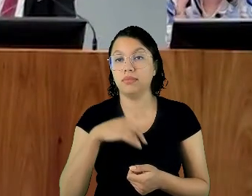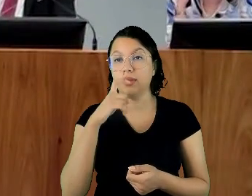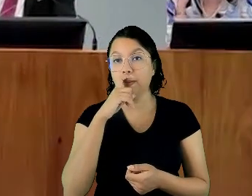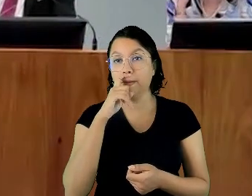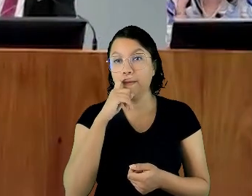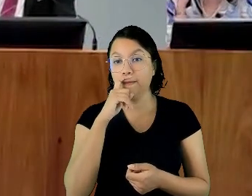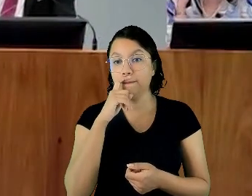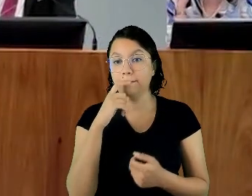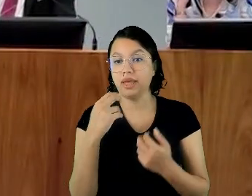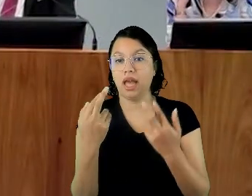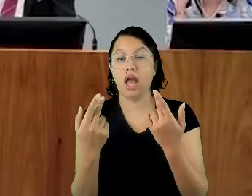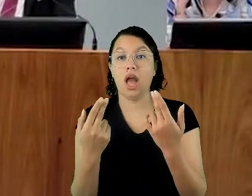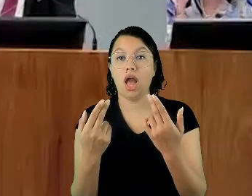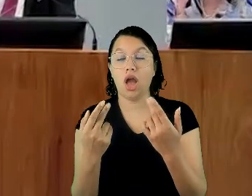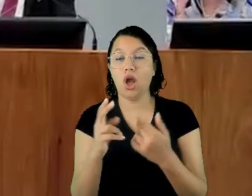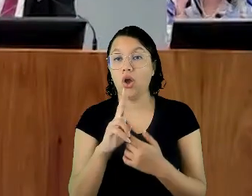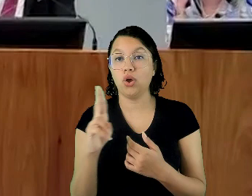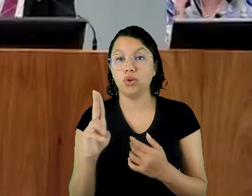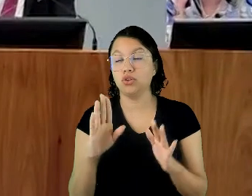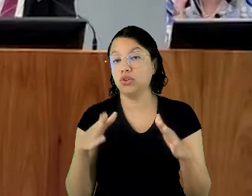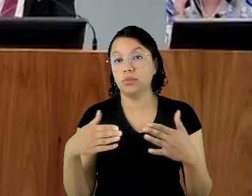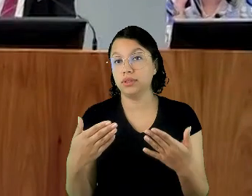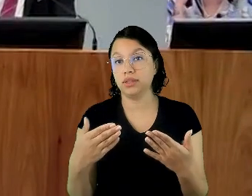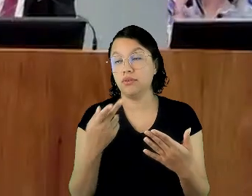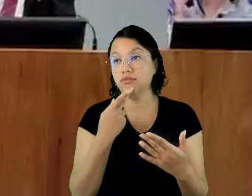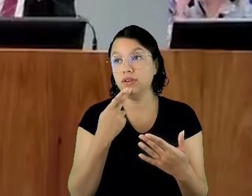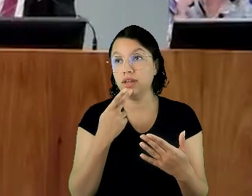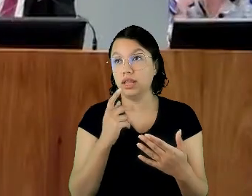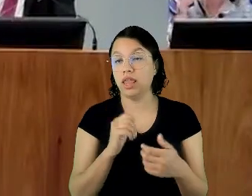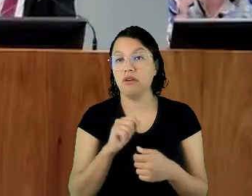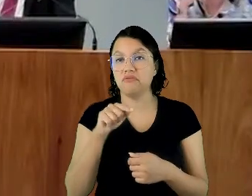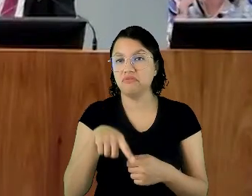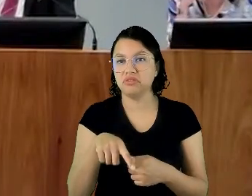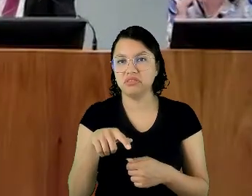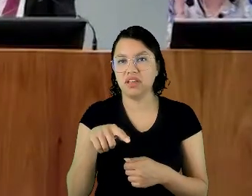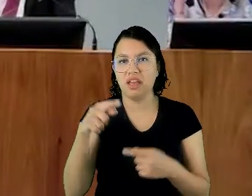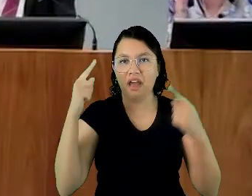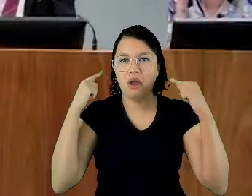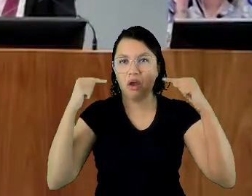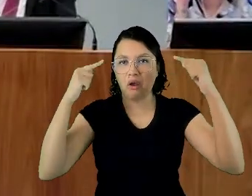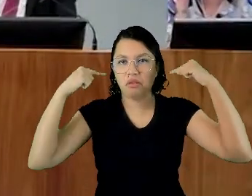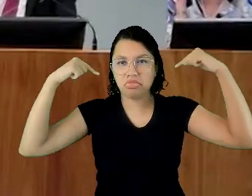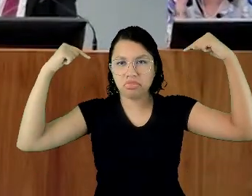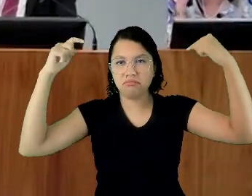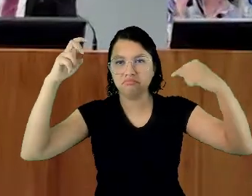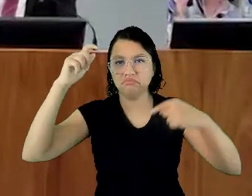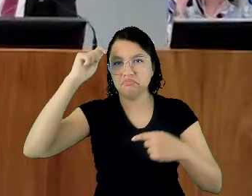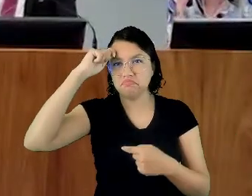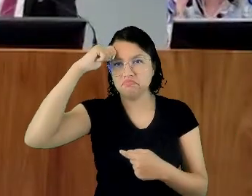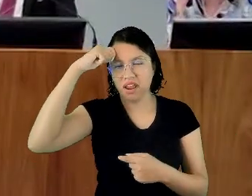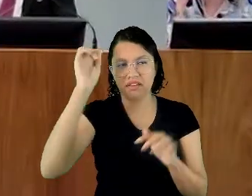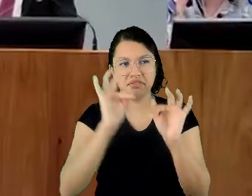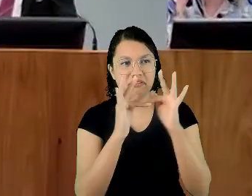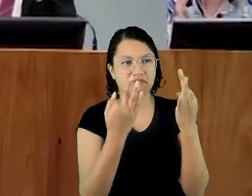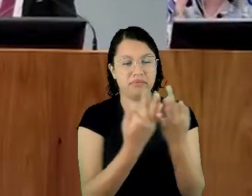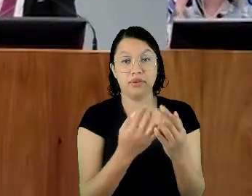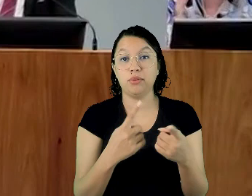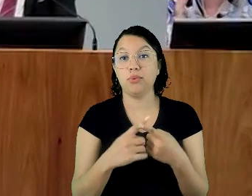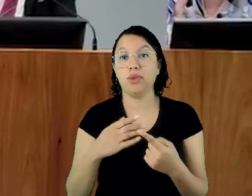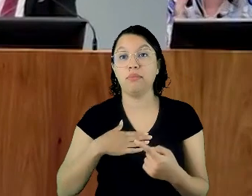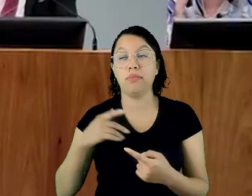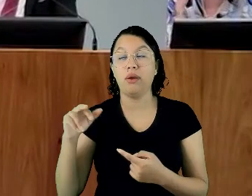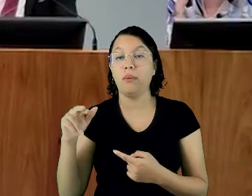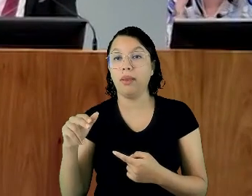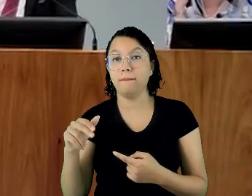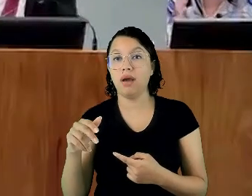filho. Aí ele falava, você é a ovelha negra da família. Nossa. Porque os meus irmãos todos são advogados, meus tios